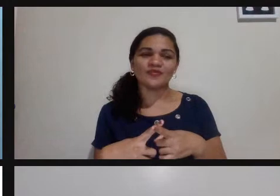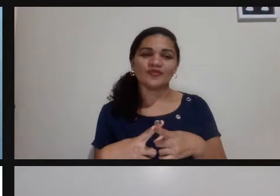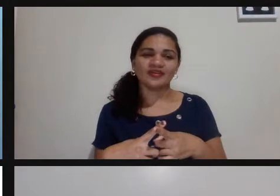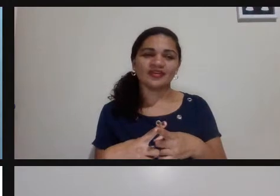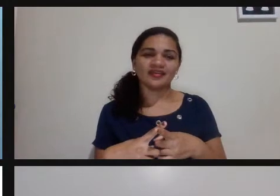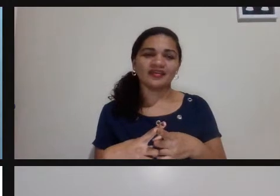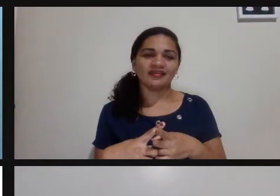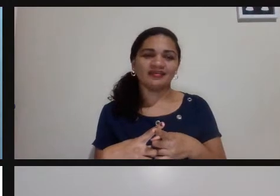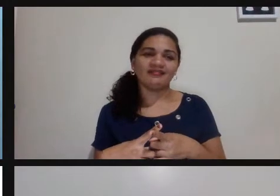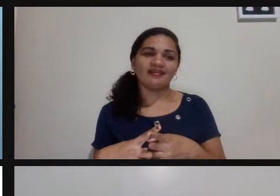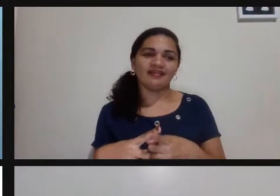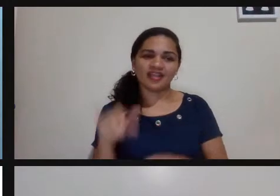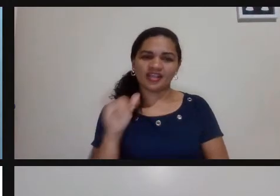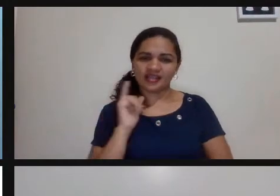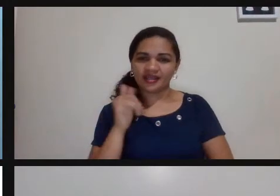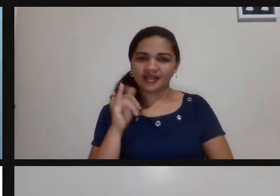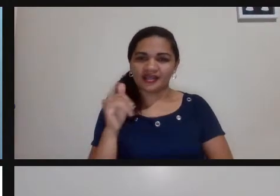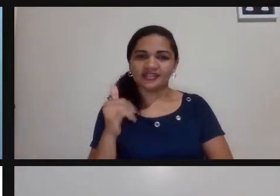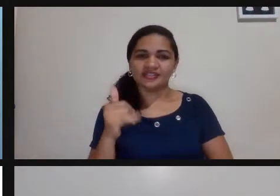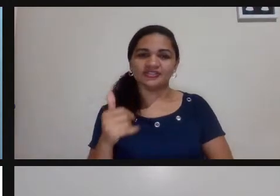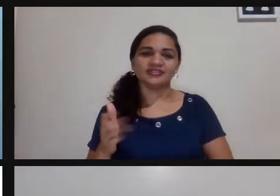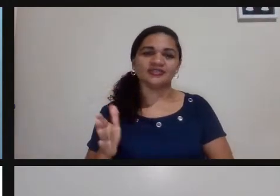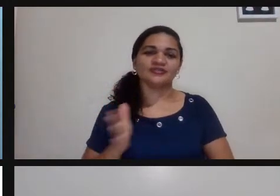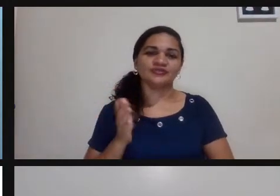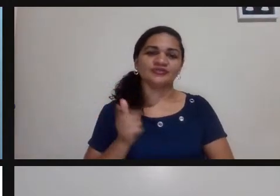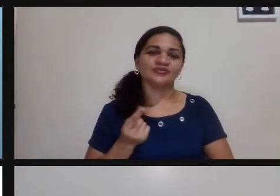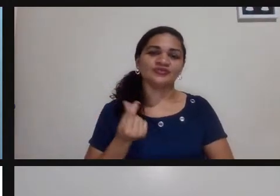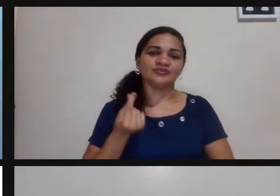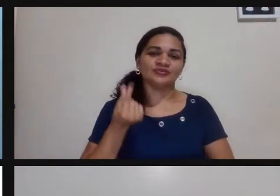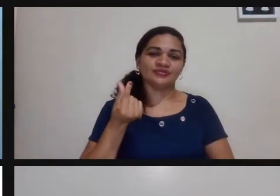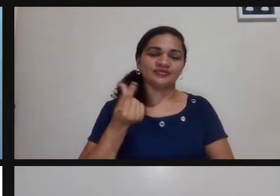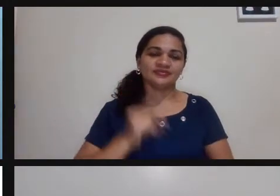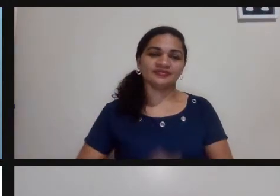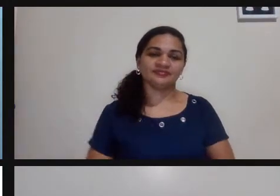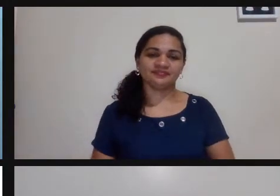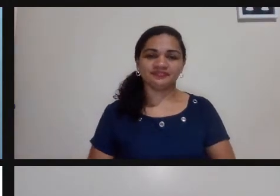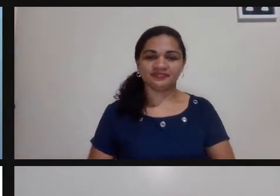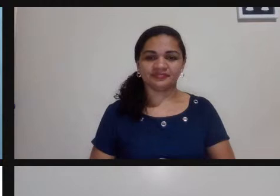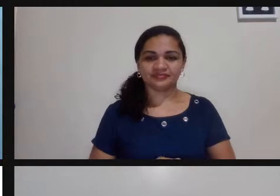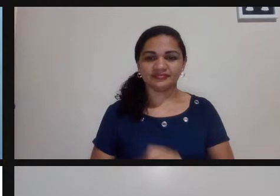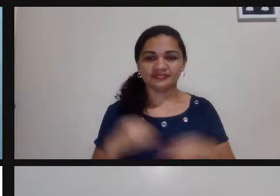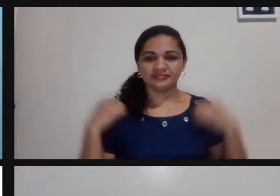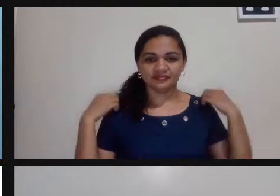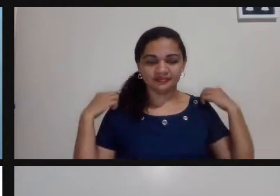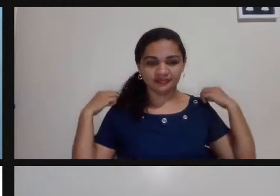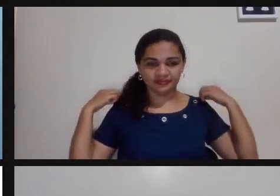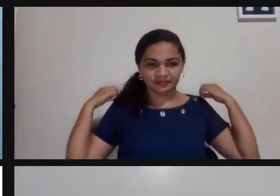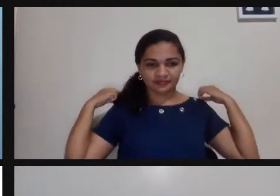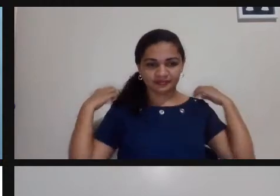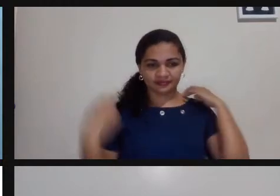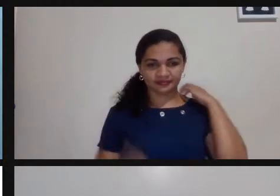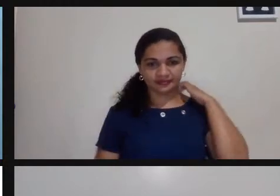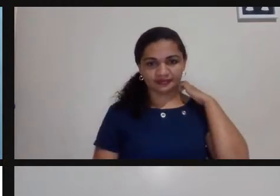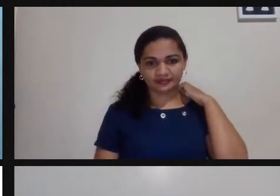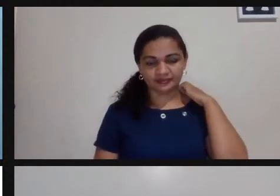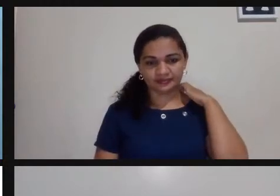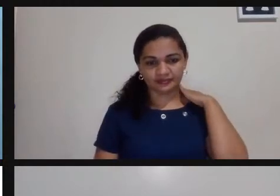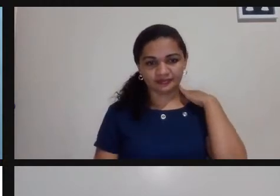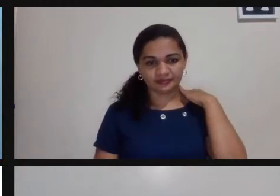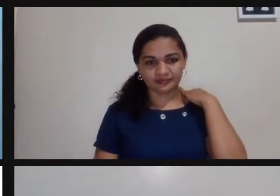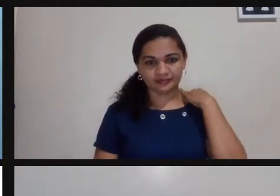na energia é Jeová é o que você falou aí é é